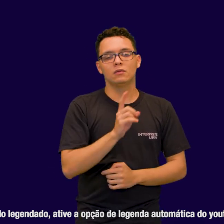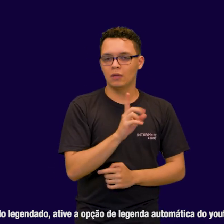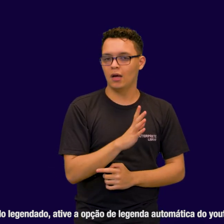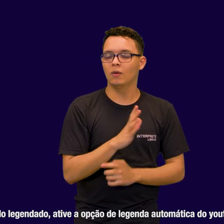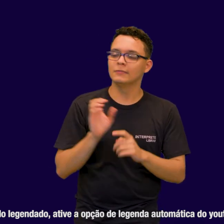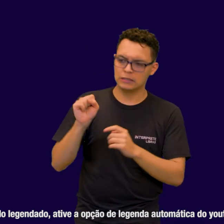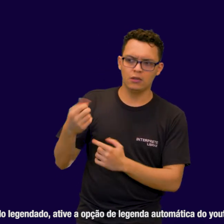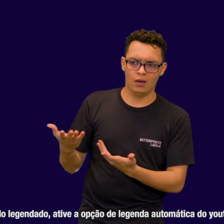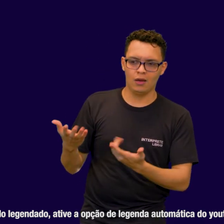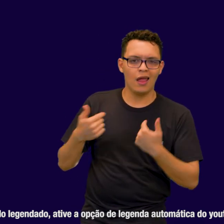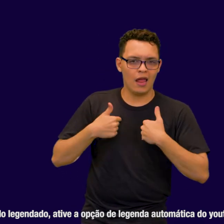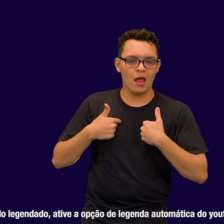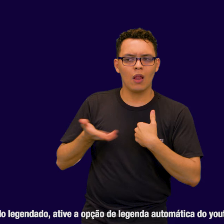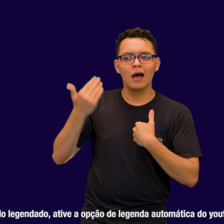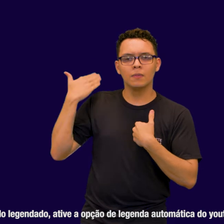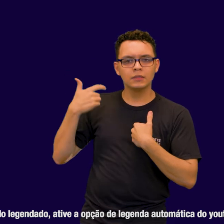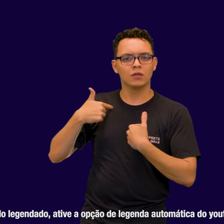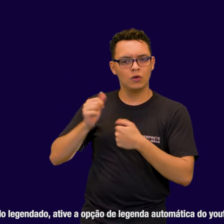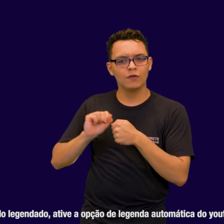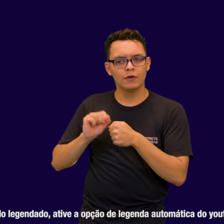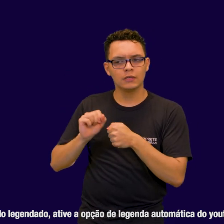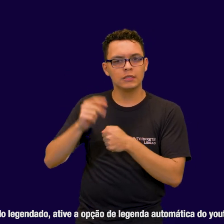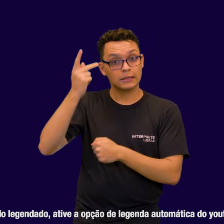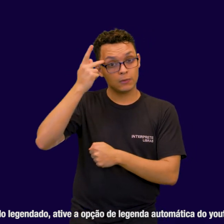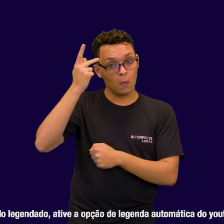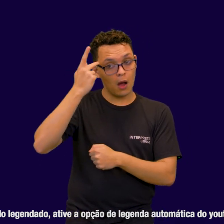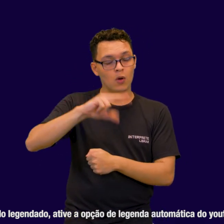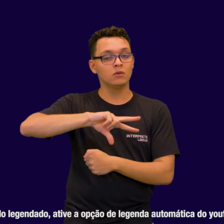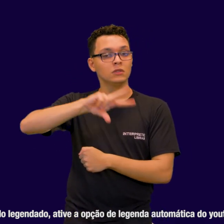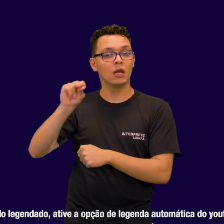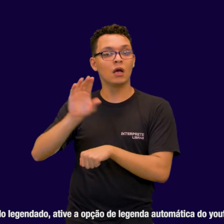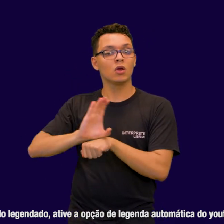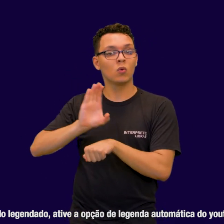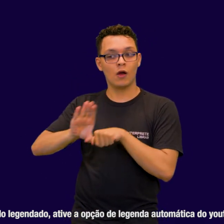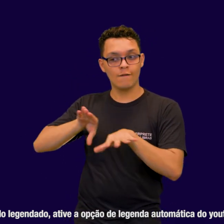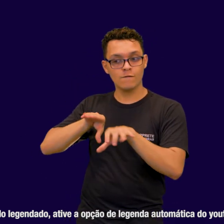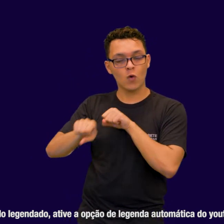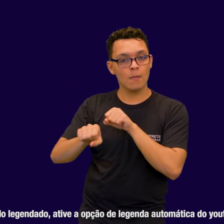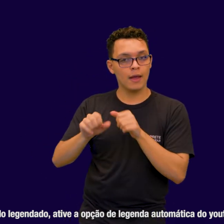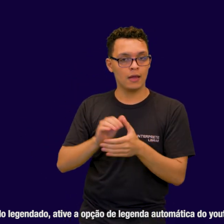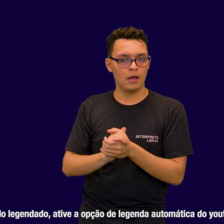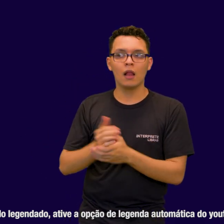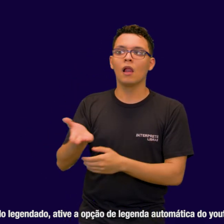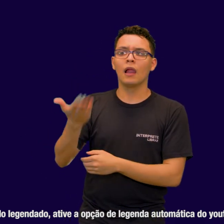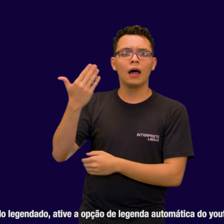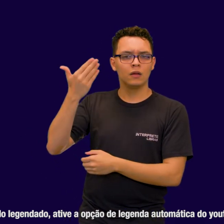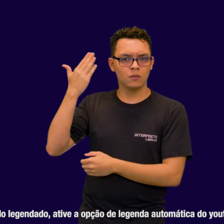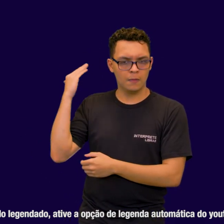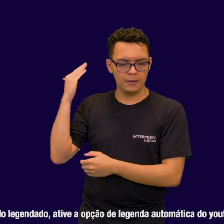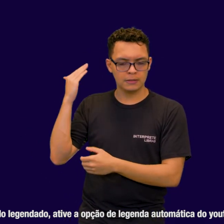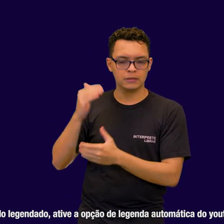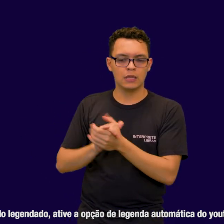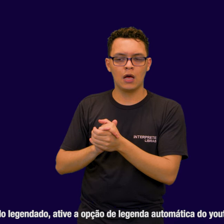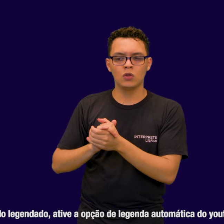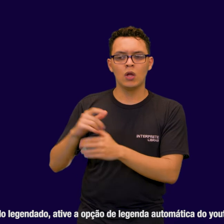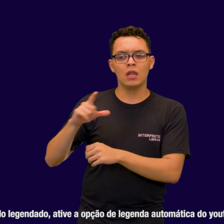jeito nenhum. Inclusive, eu me formei no Senac de São Paulo. O Senac foi a instituição que abriu as portas para